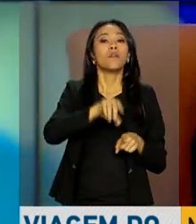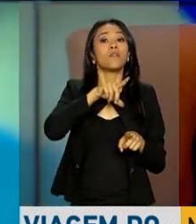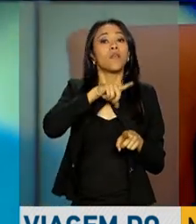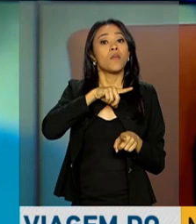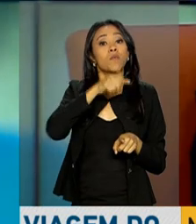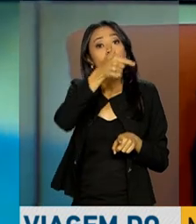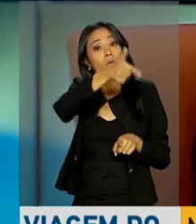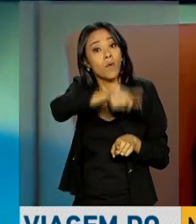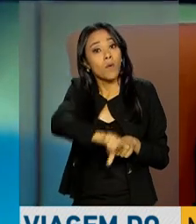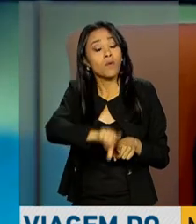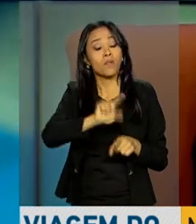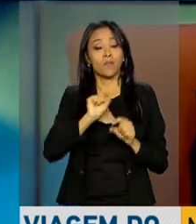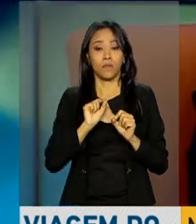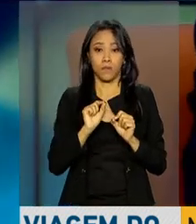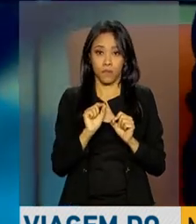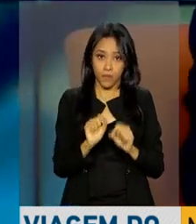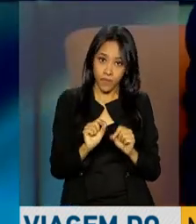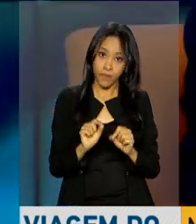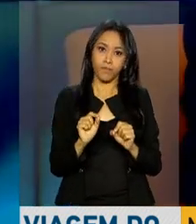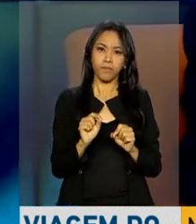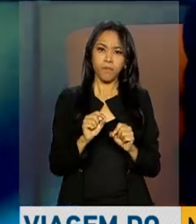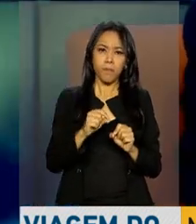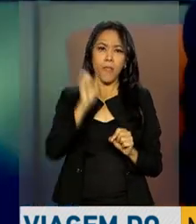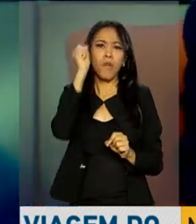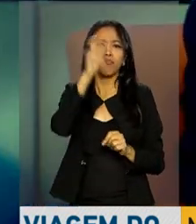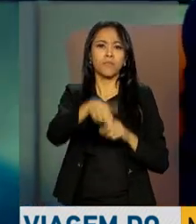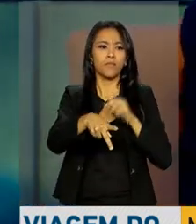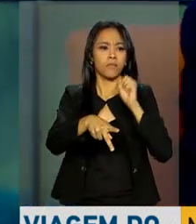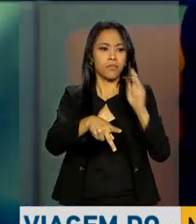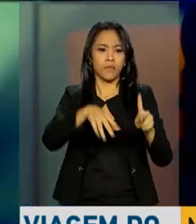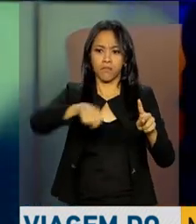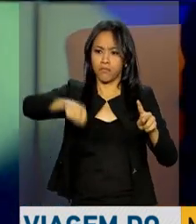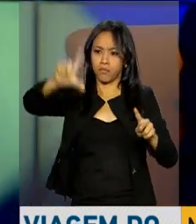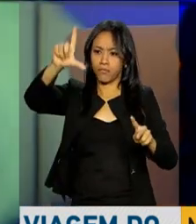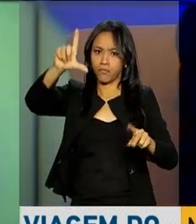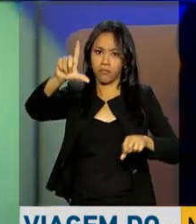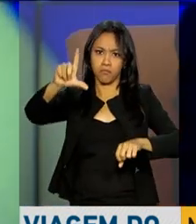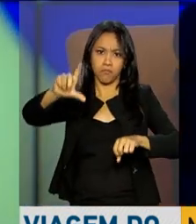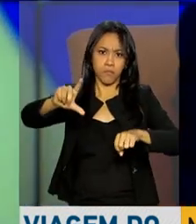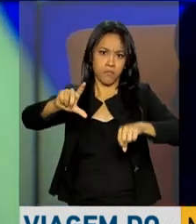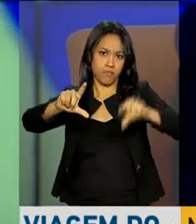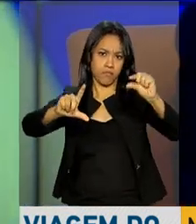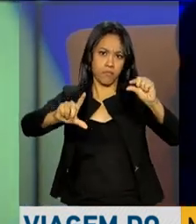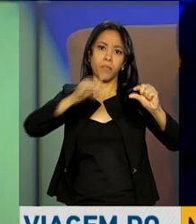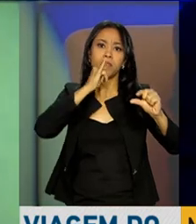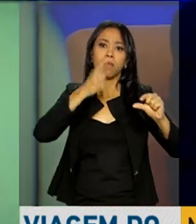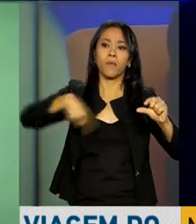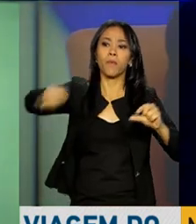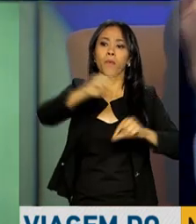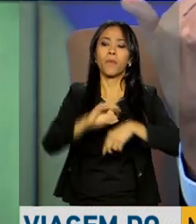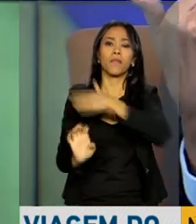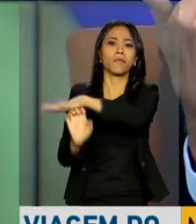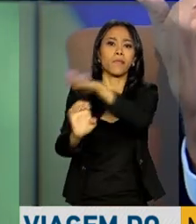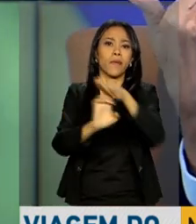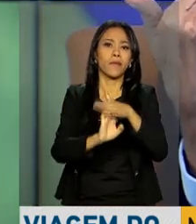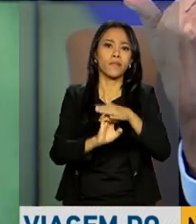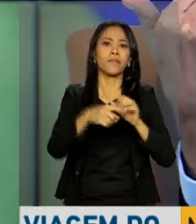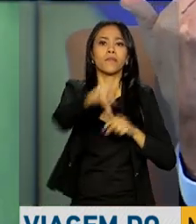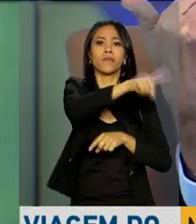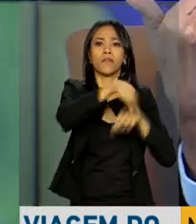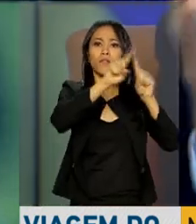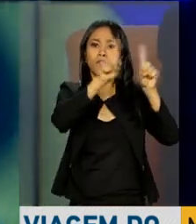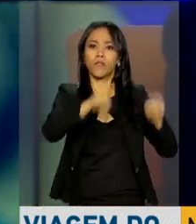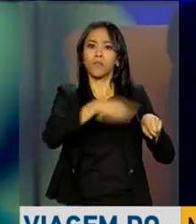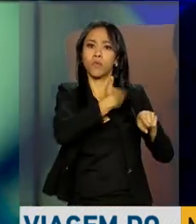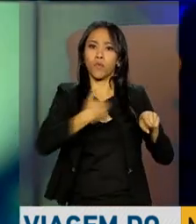uma diferenciação de aposentadorias entre aqueles trabalhadores da iniciativa privada e os trabalhadores da atividade